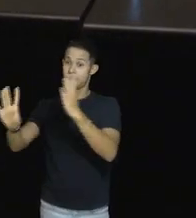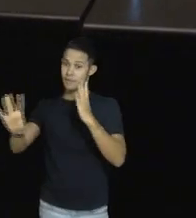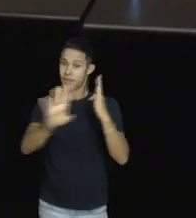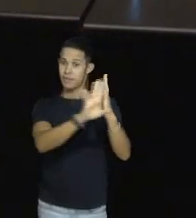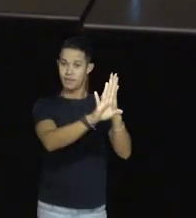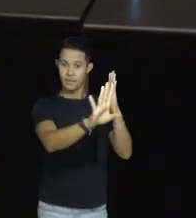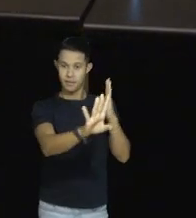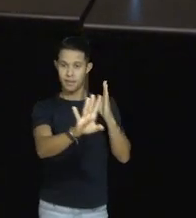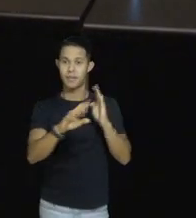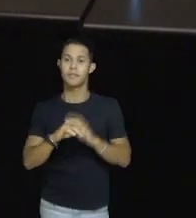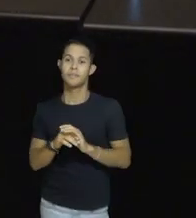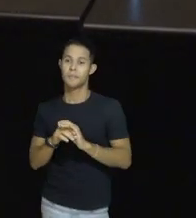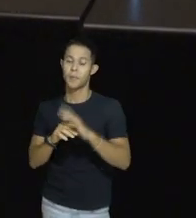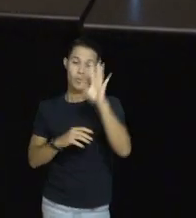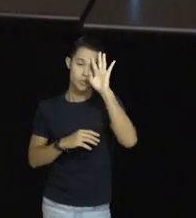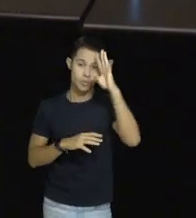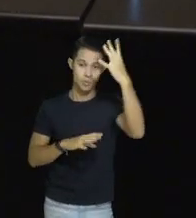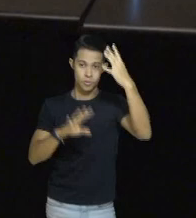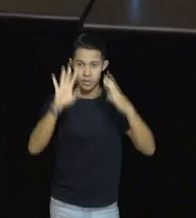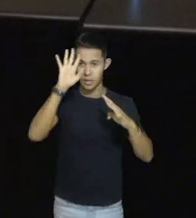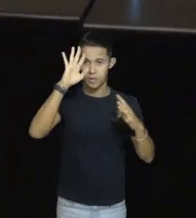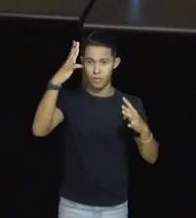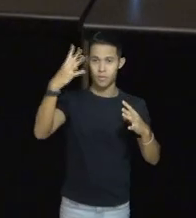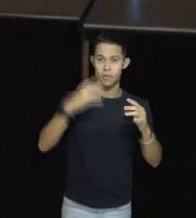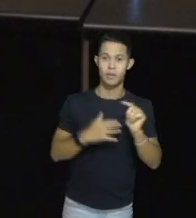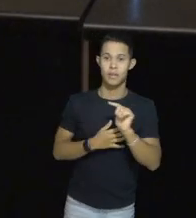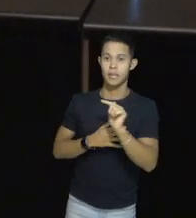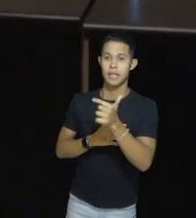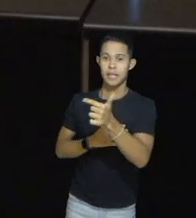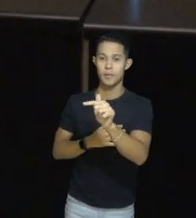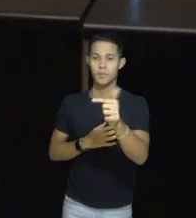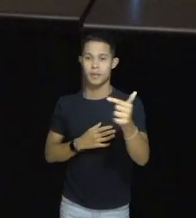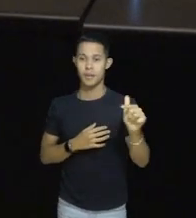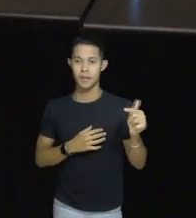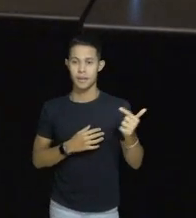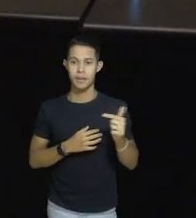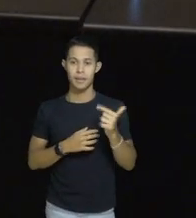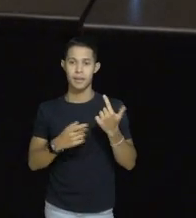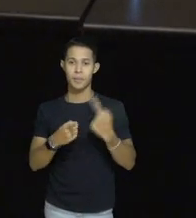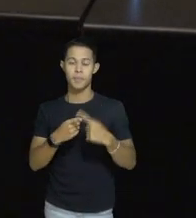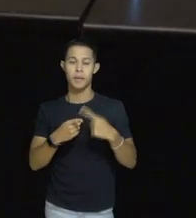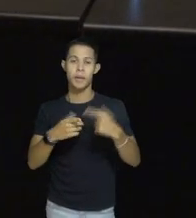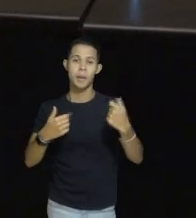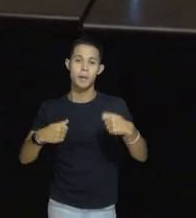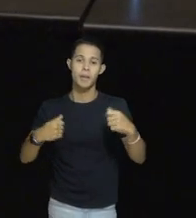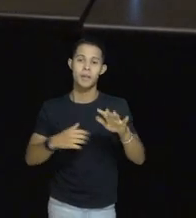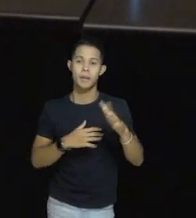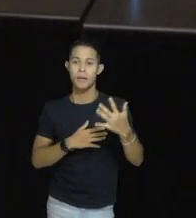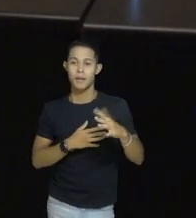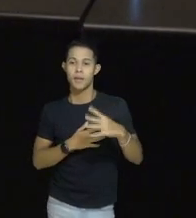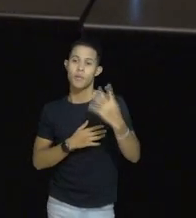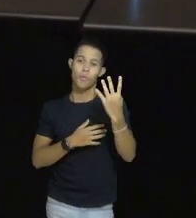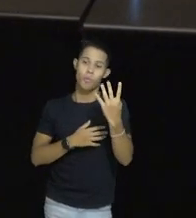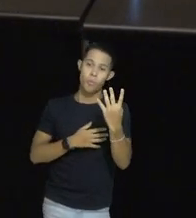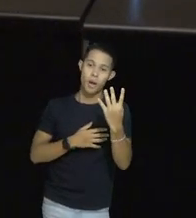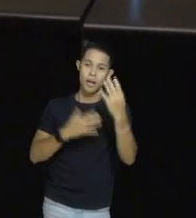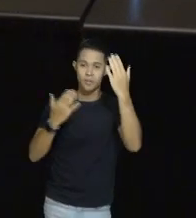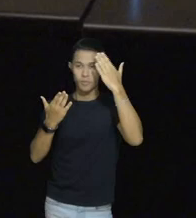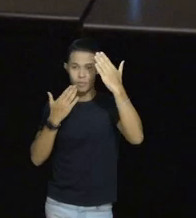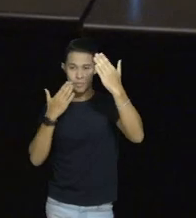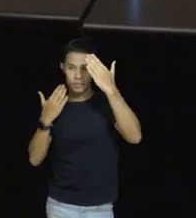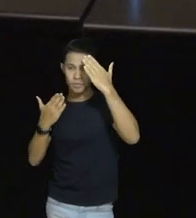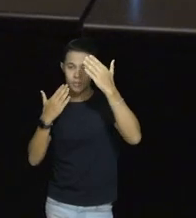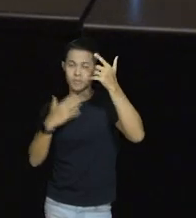gente não está achando uma solução, né, para dar conta disso, porque a gente precisaria de pelo menos mais umas 4 psicólogas para dar conta, né?